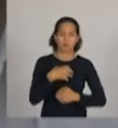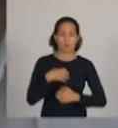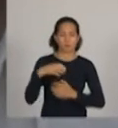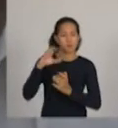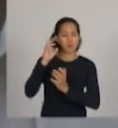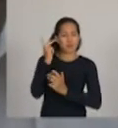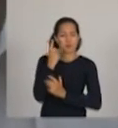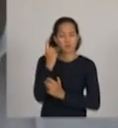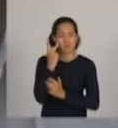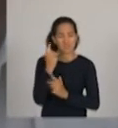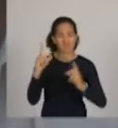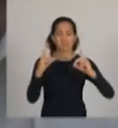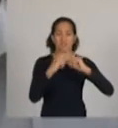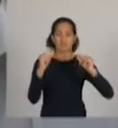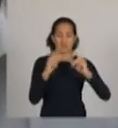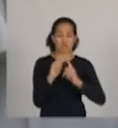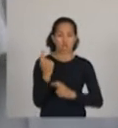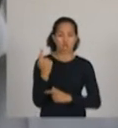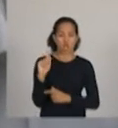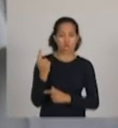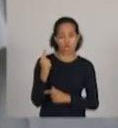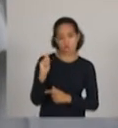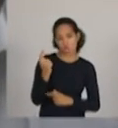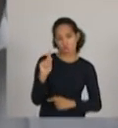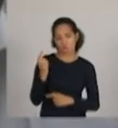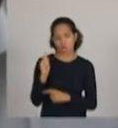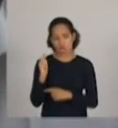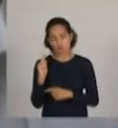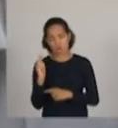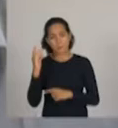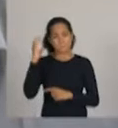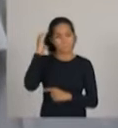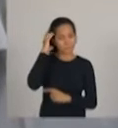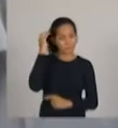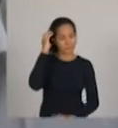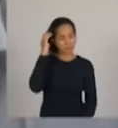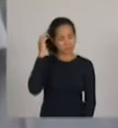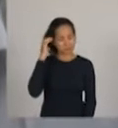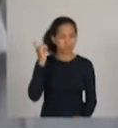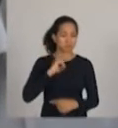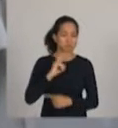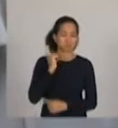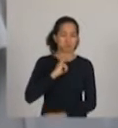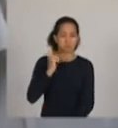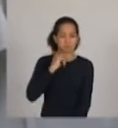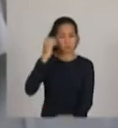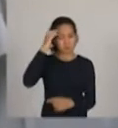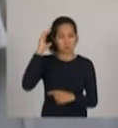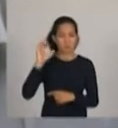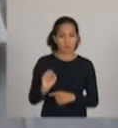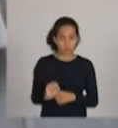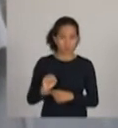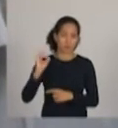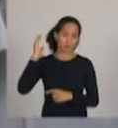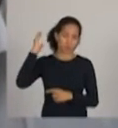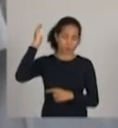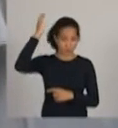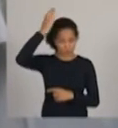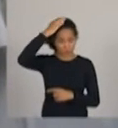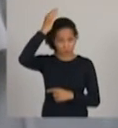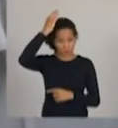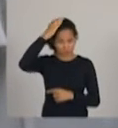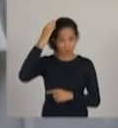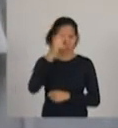Distrito Federal, Goiás, Maranhão, Minas Gerais, Mato Grosso do Sul, Pará,